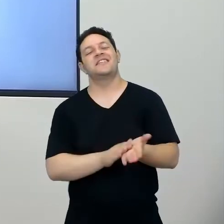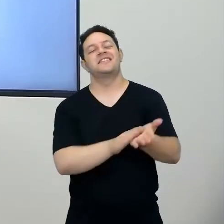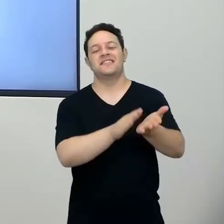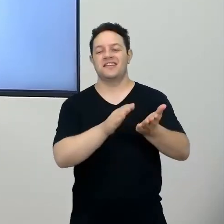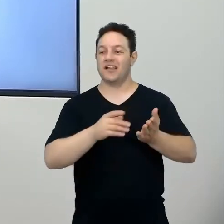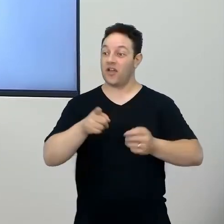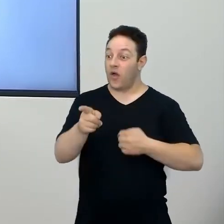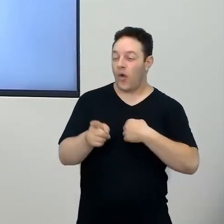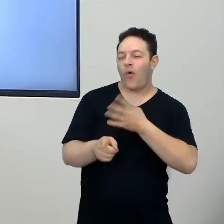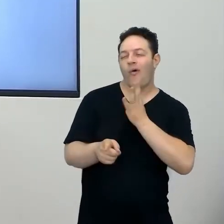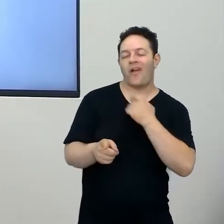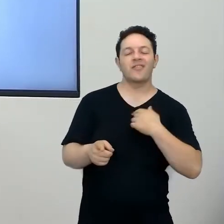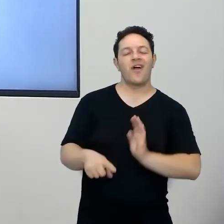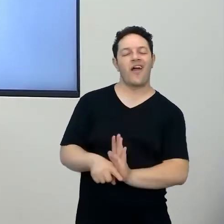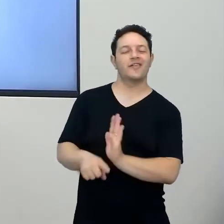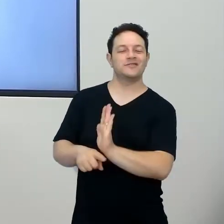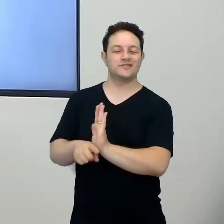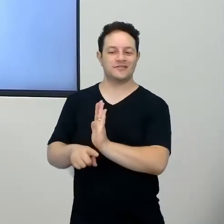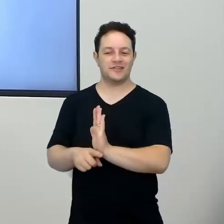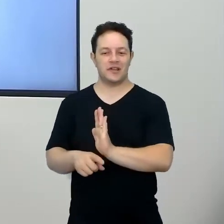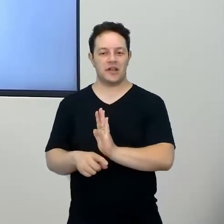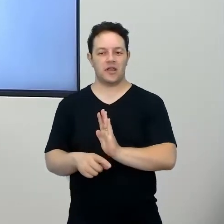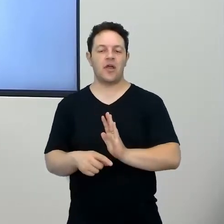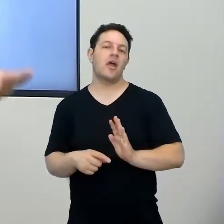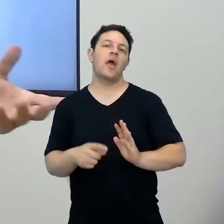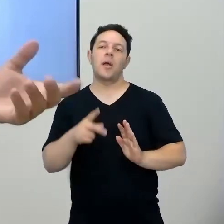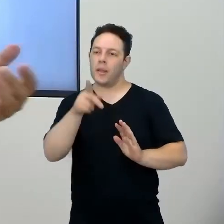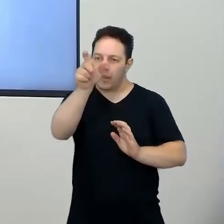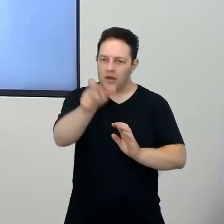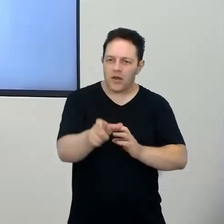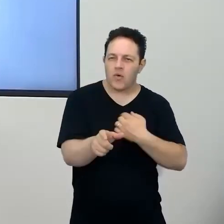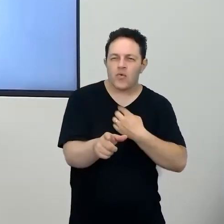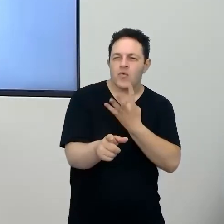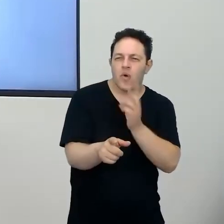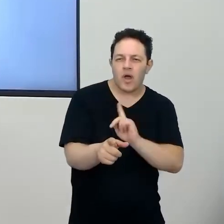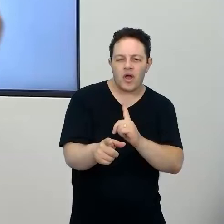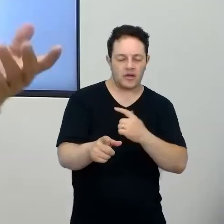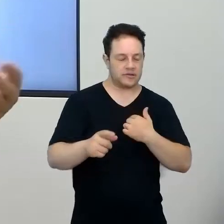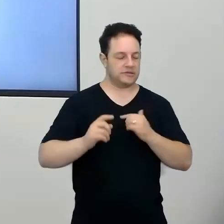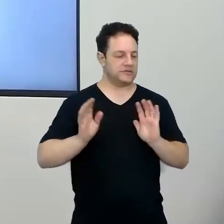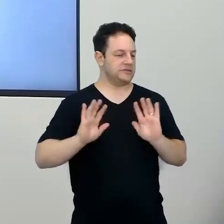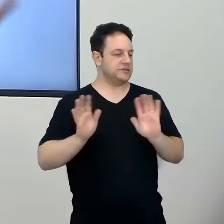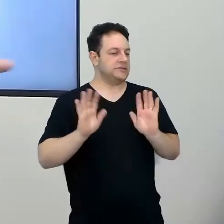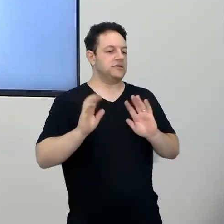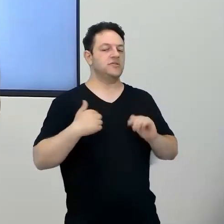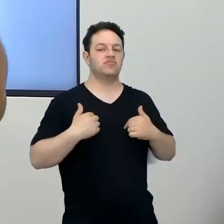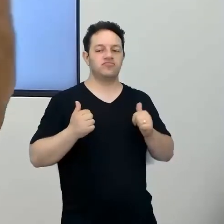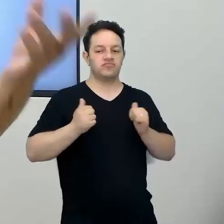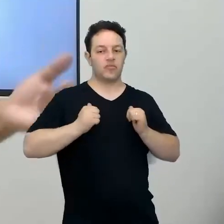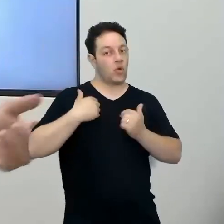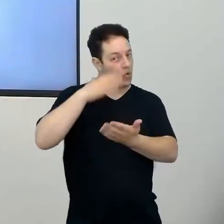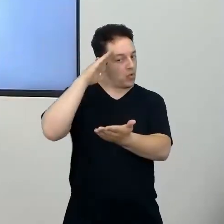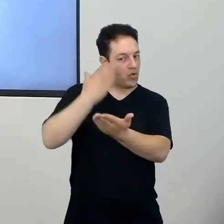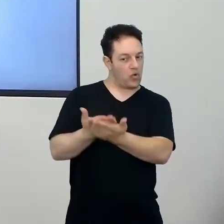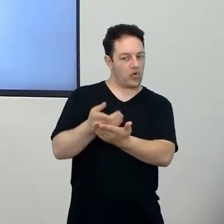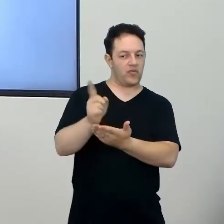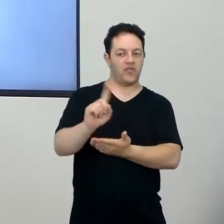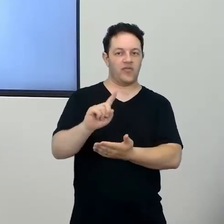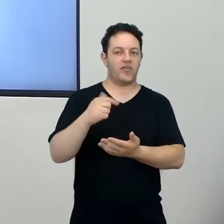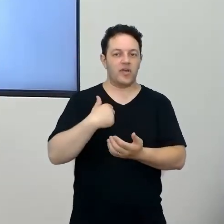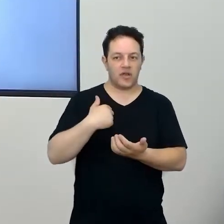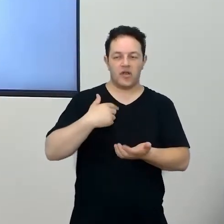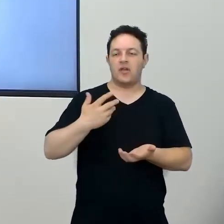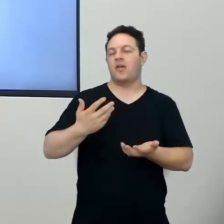Nós não vamos entregar na mão de uma pessoa que a gente não conhece valores, mercadorias